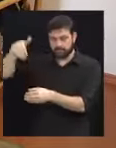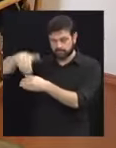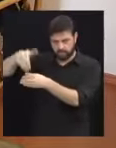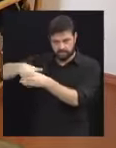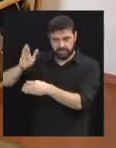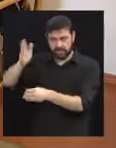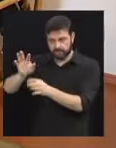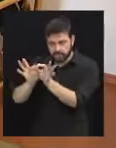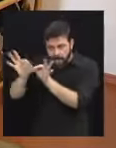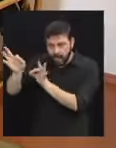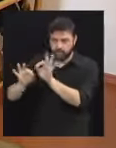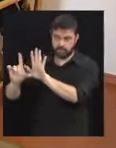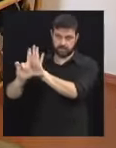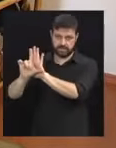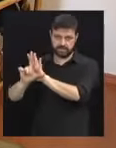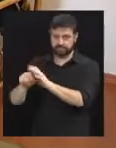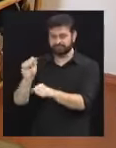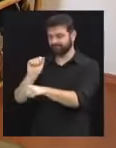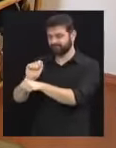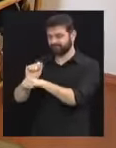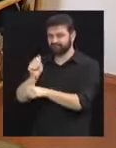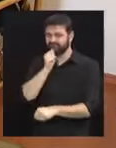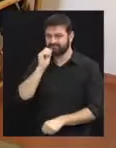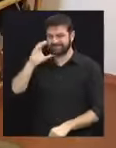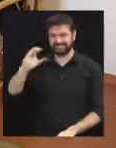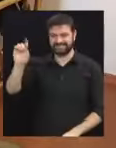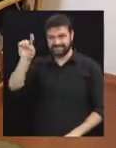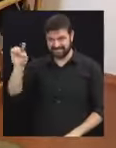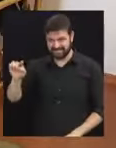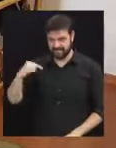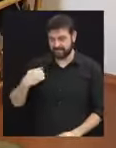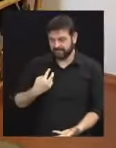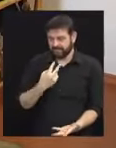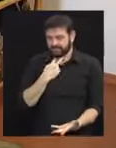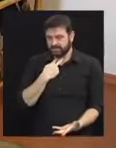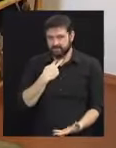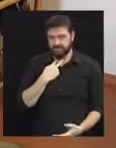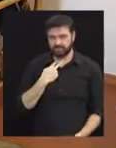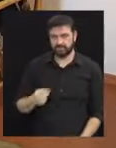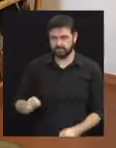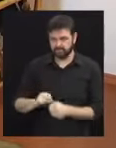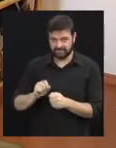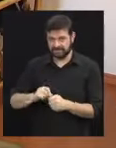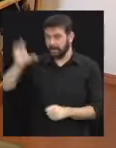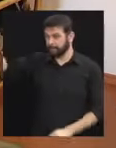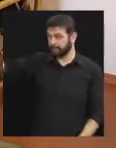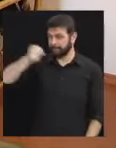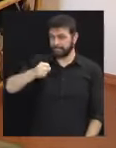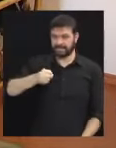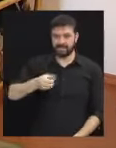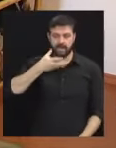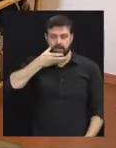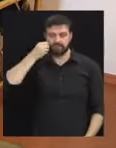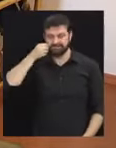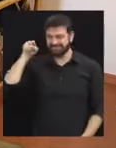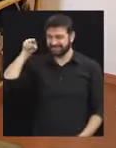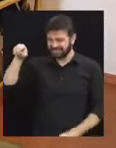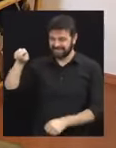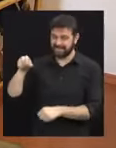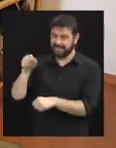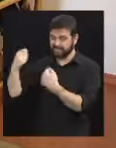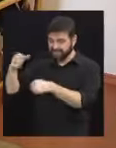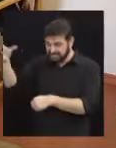tá encaminhado. Mas por enquanto ainda é centro de zoonose. Por isso que eu não posso doar os animais que estão lá do jeito que estão. Eu